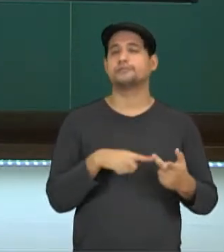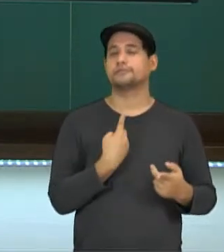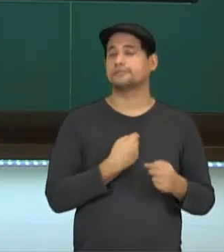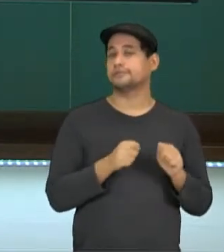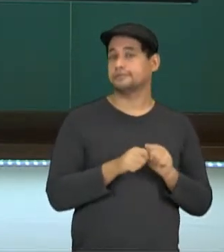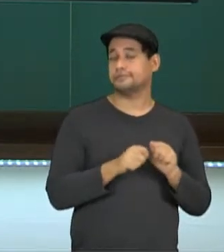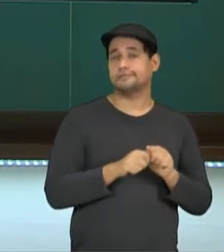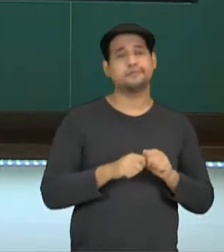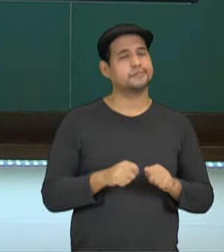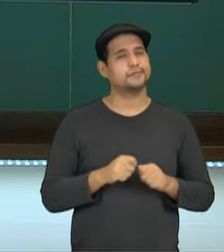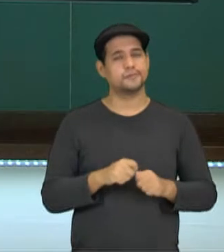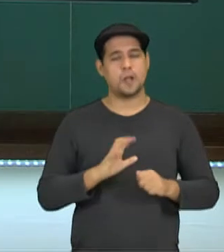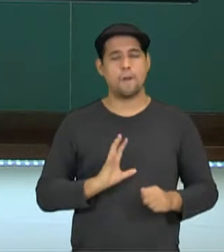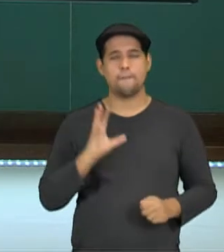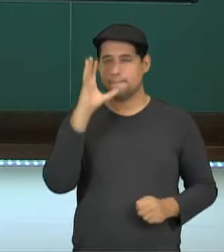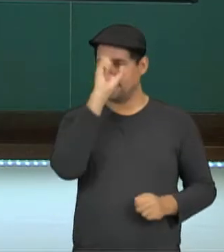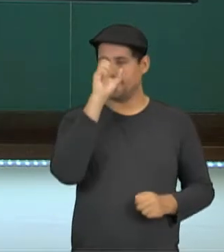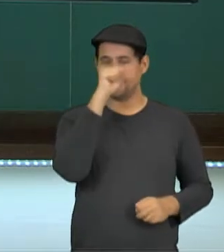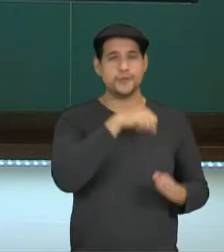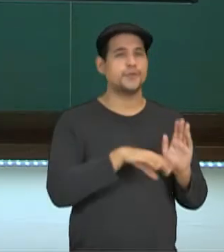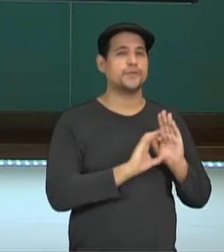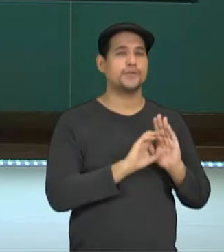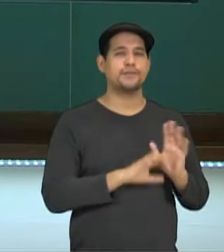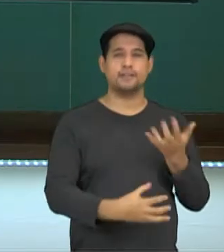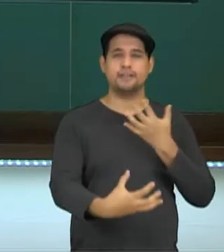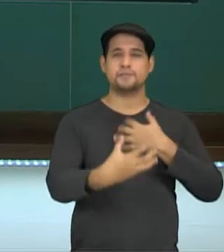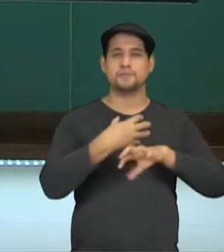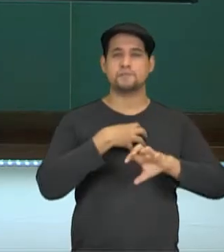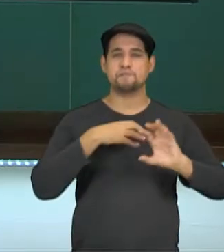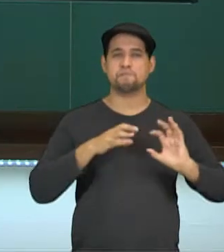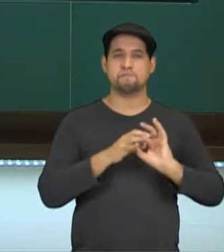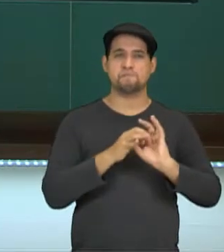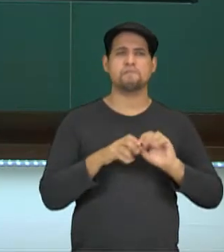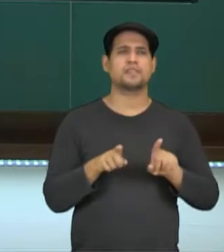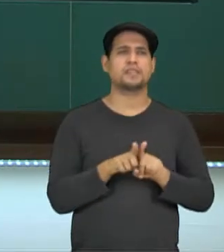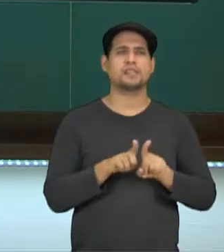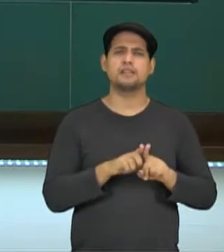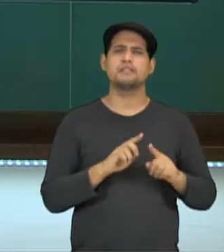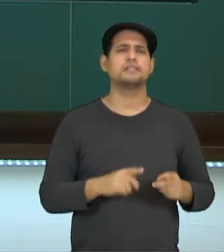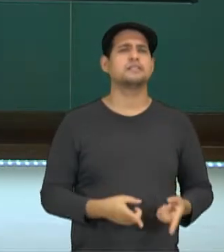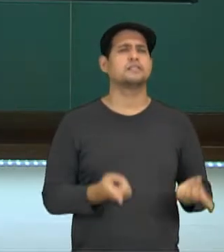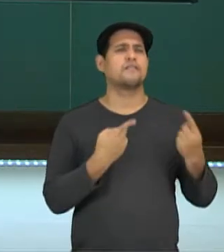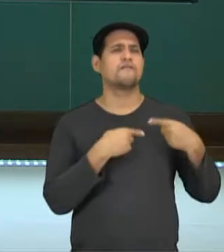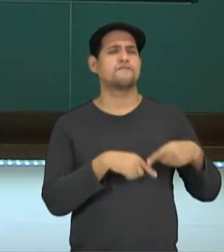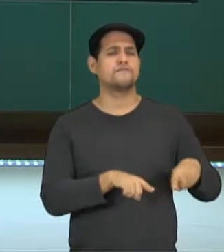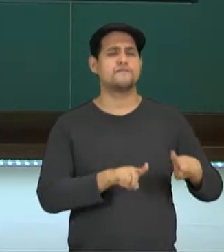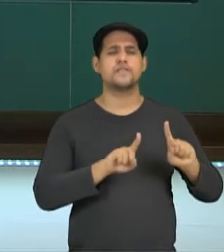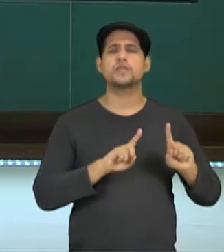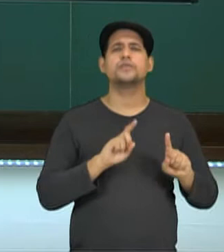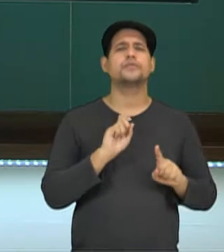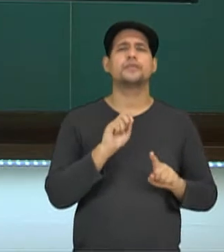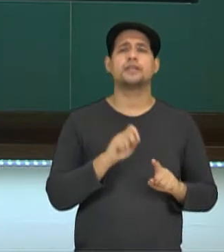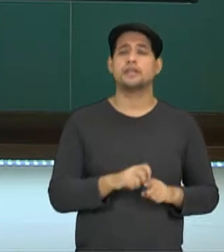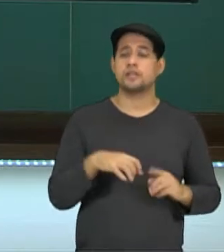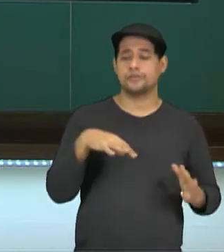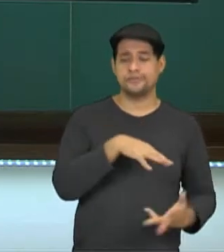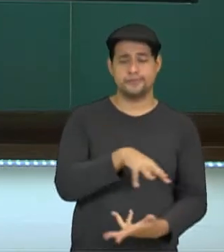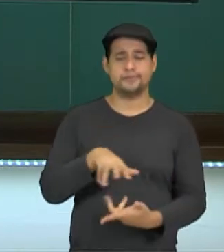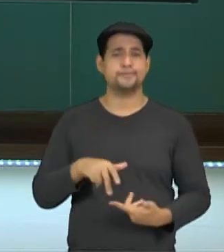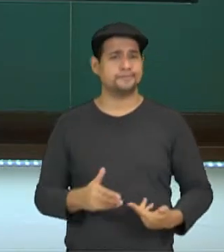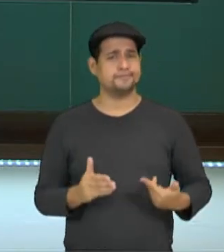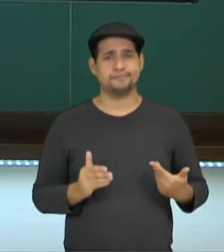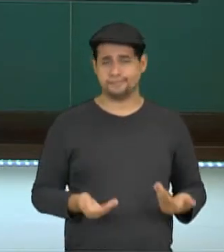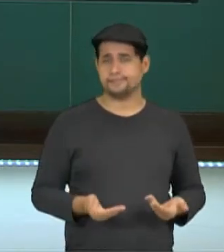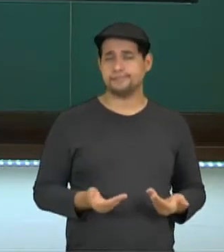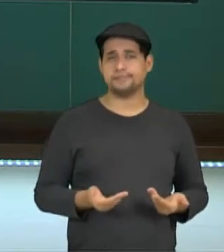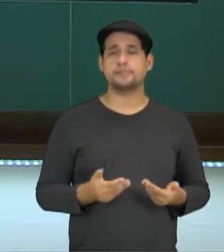e você agora se apropriou do conceito de resiliência. Então, desafio do mundo contemporâneo. Como eu disse, né, o